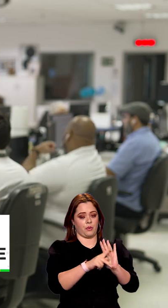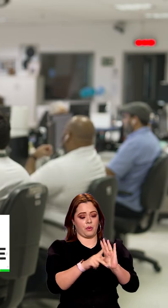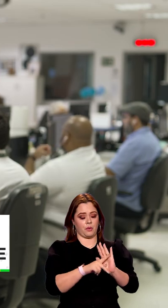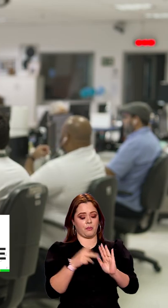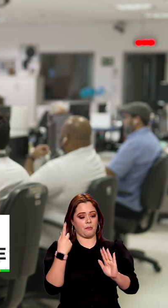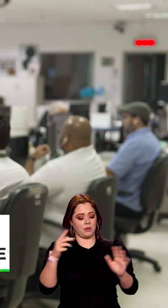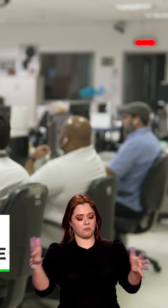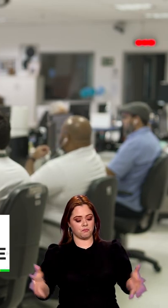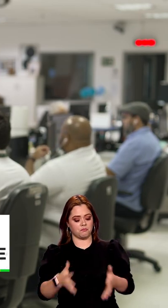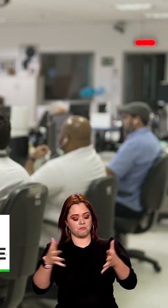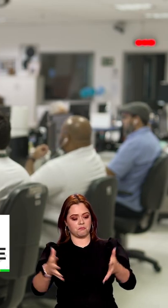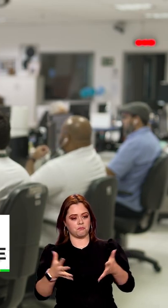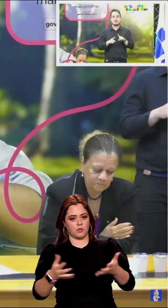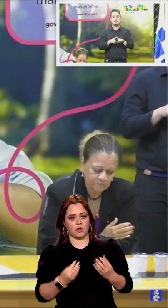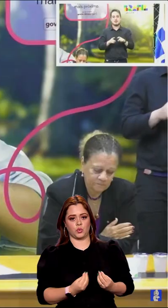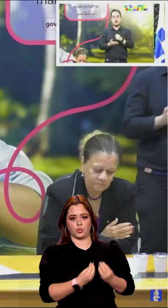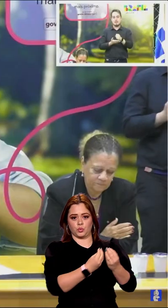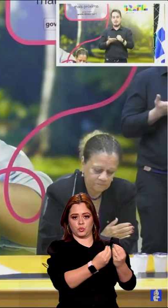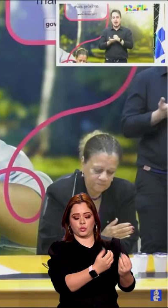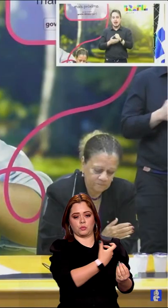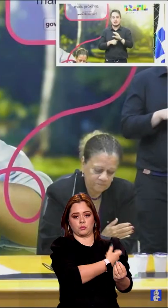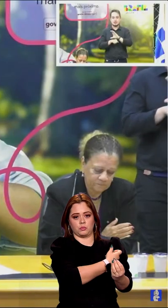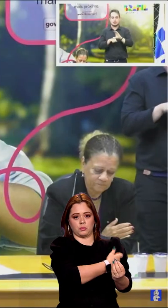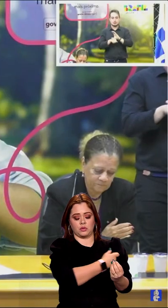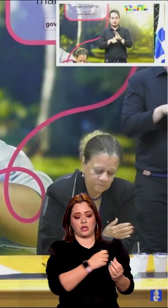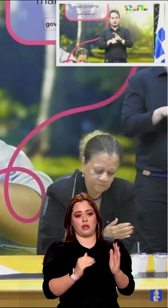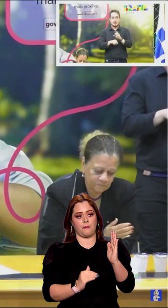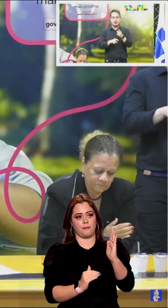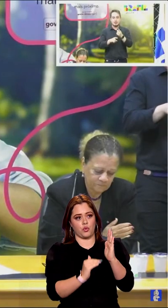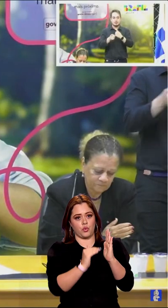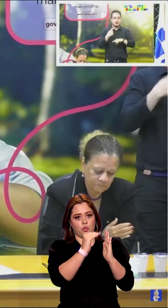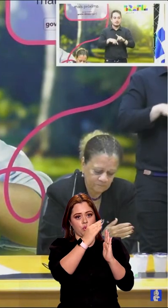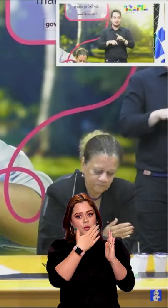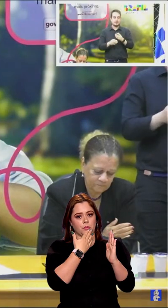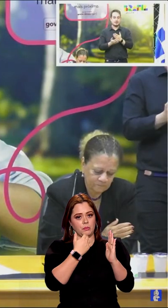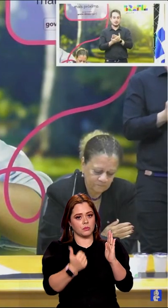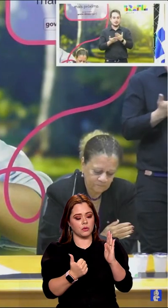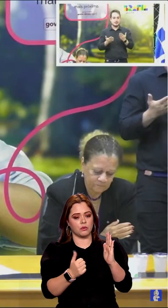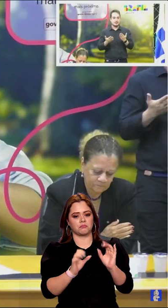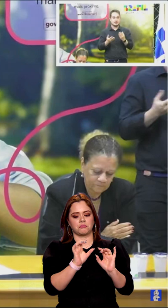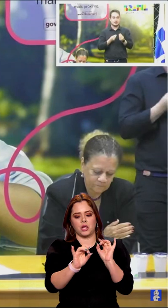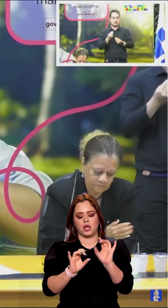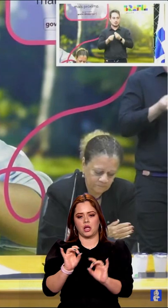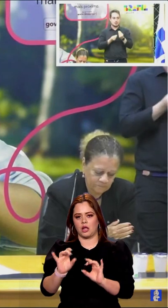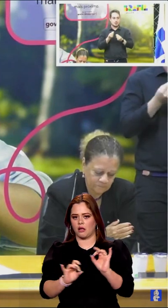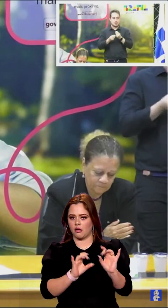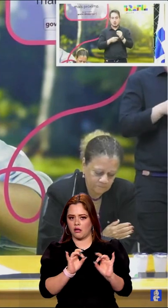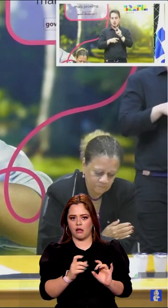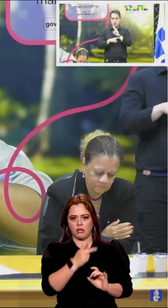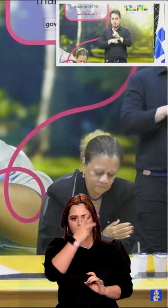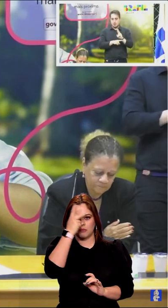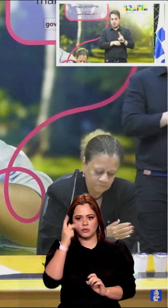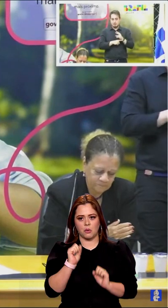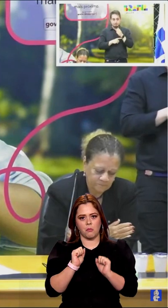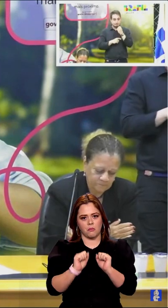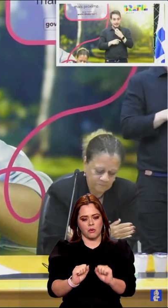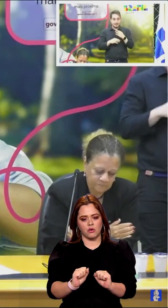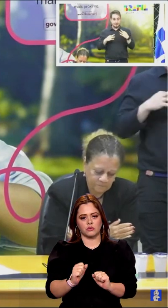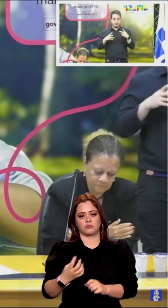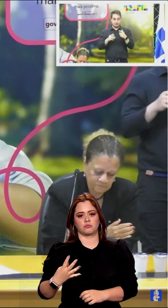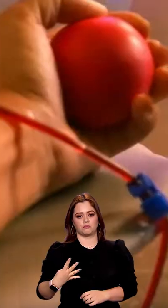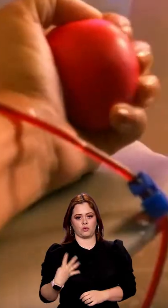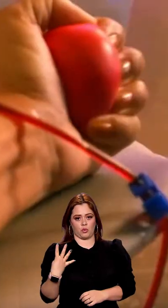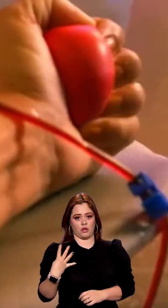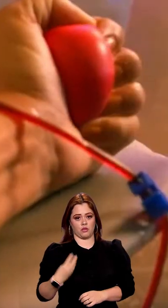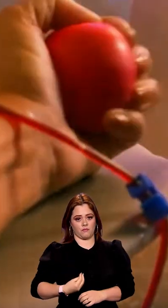para incentivar a doação e manter estoques dos hemocentros abastecidos. Cada doação pode ajudar